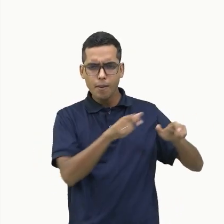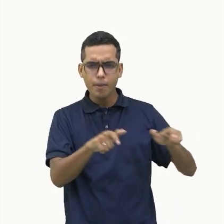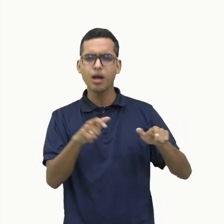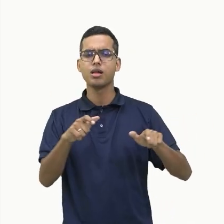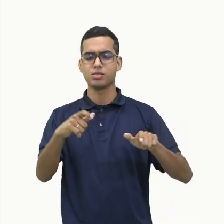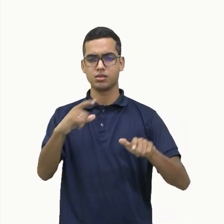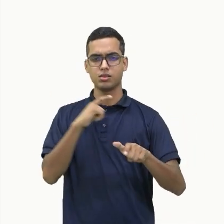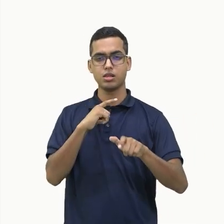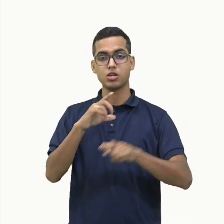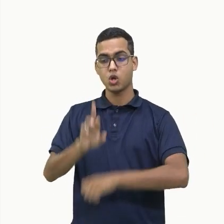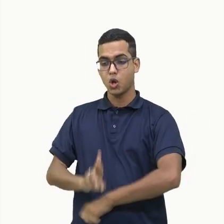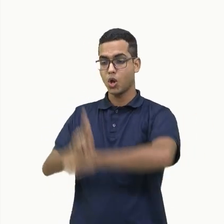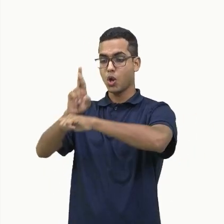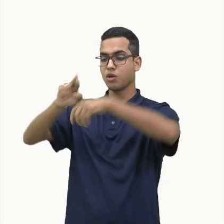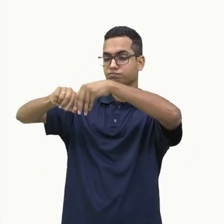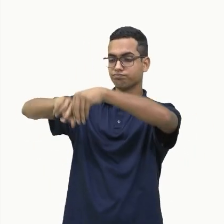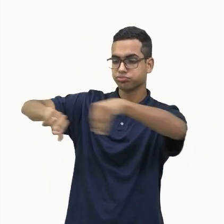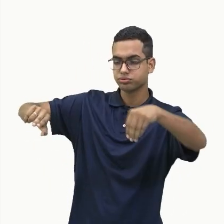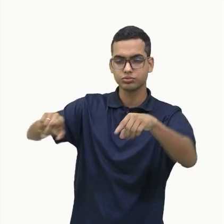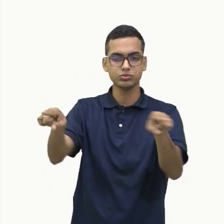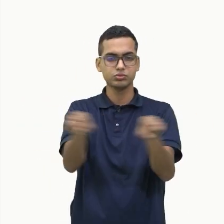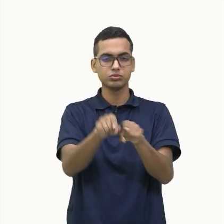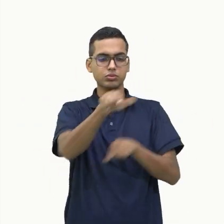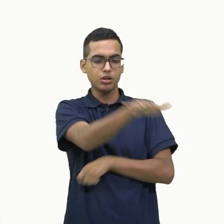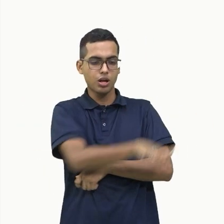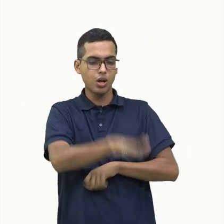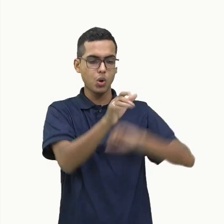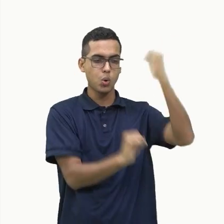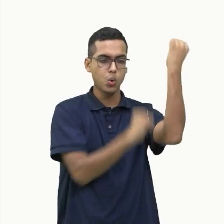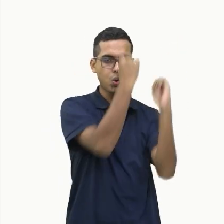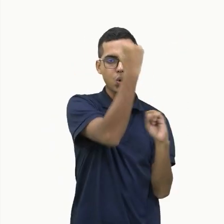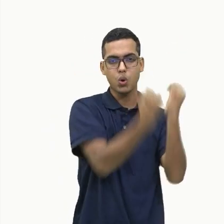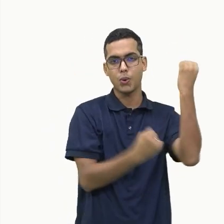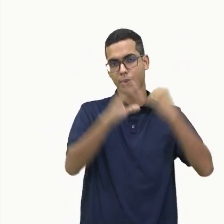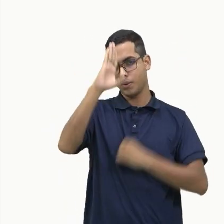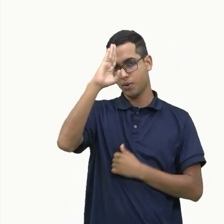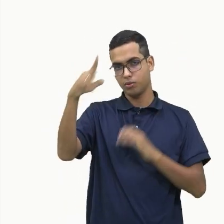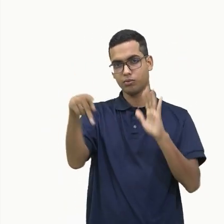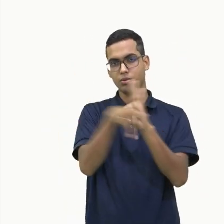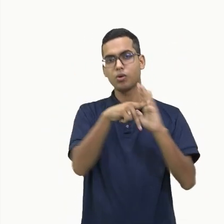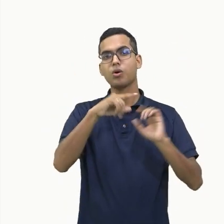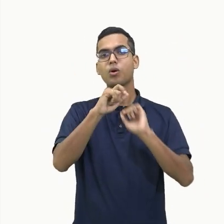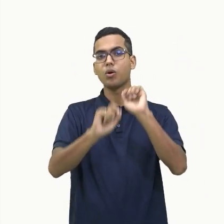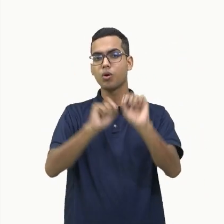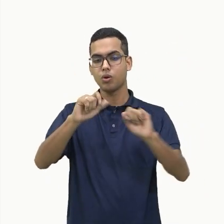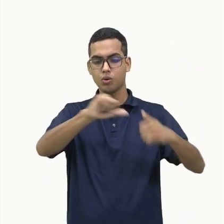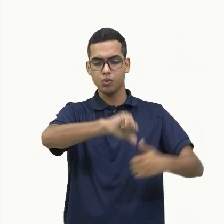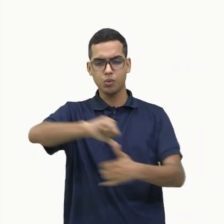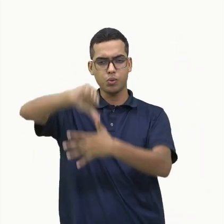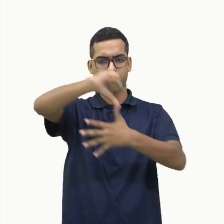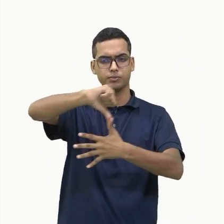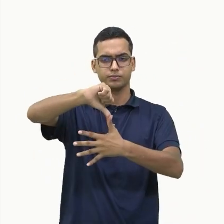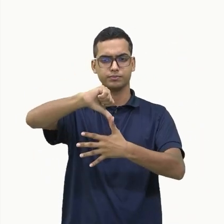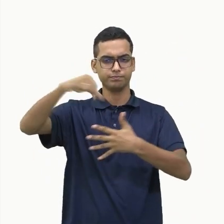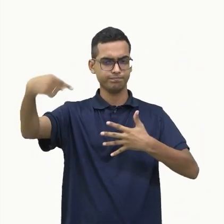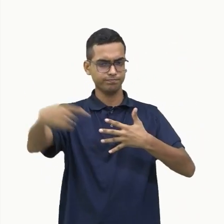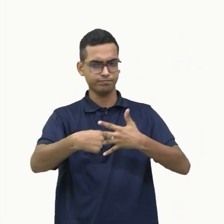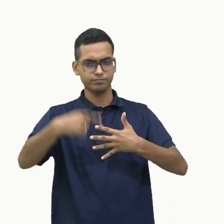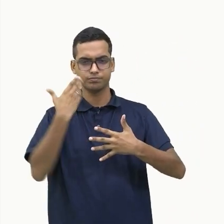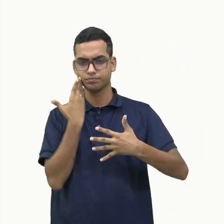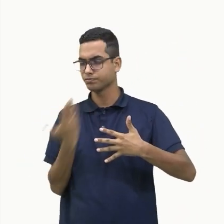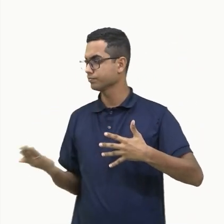regiões industriais, principalmente aqui da América do Sul. Então, a gente observa, por exemplo, as